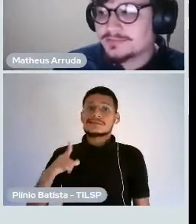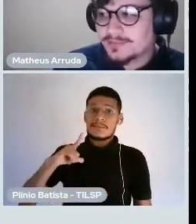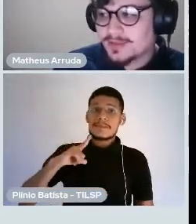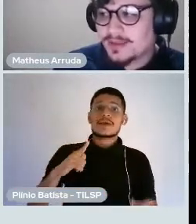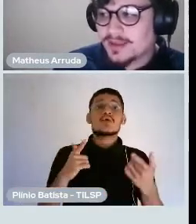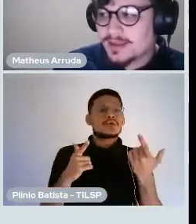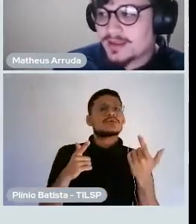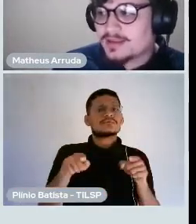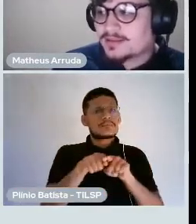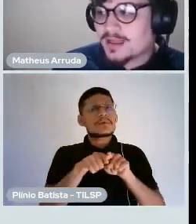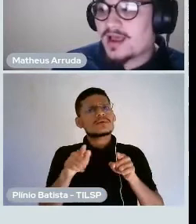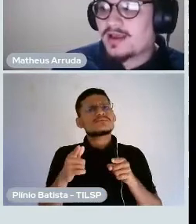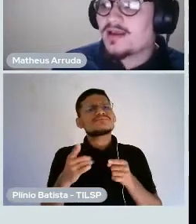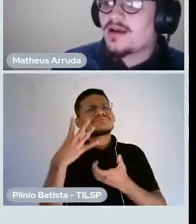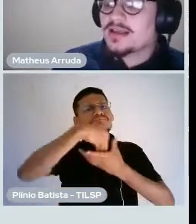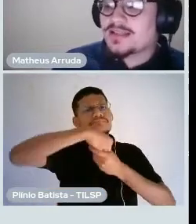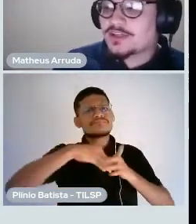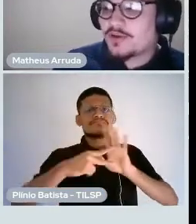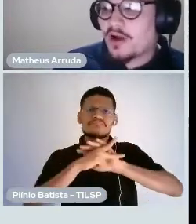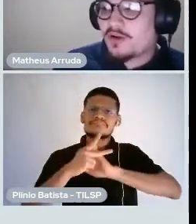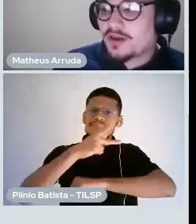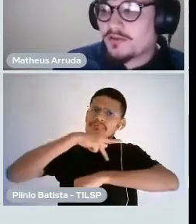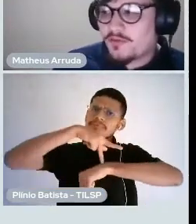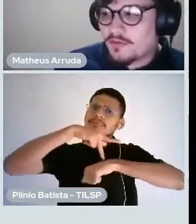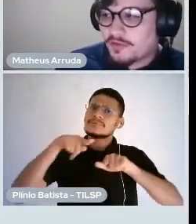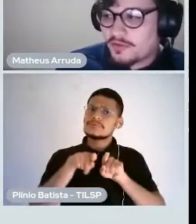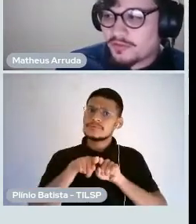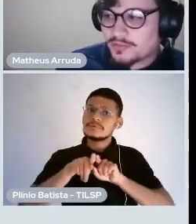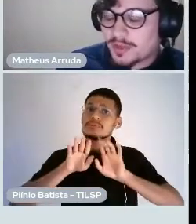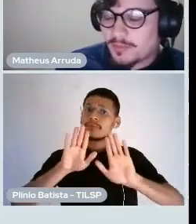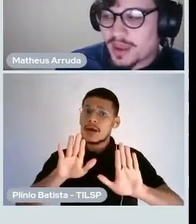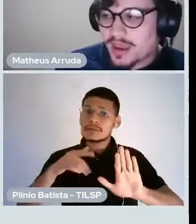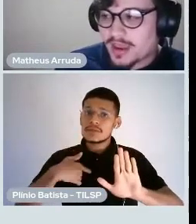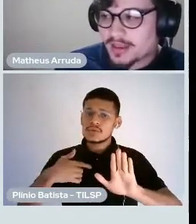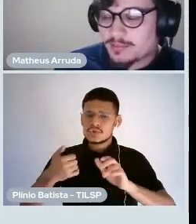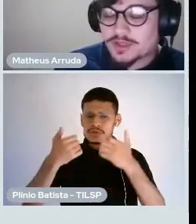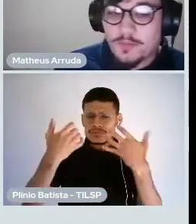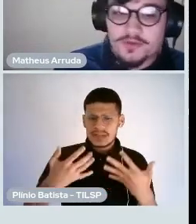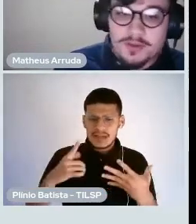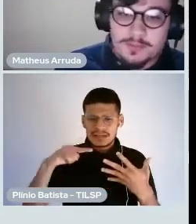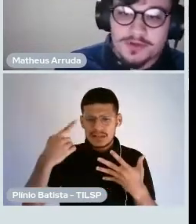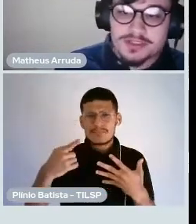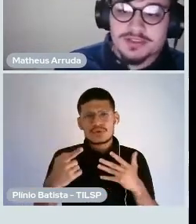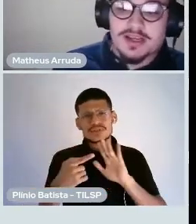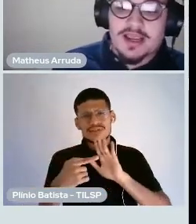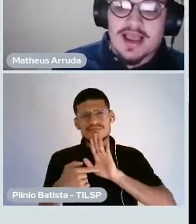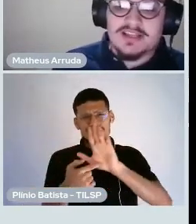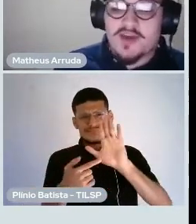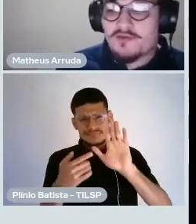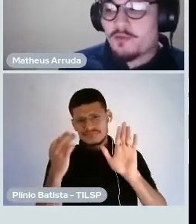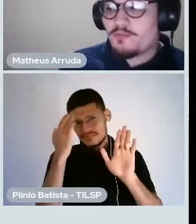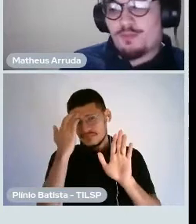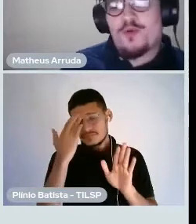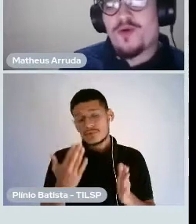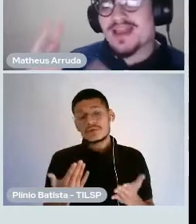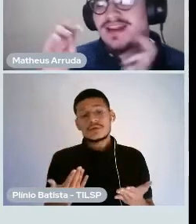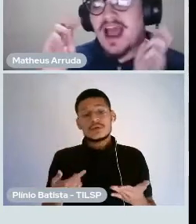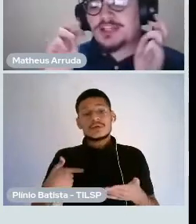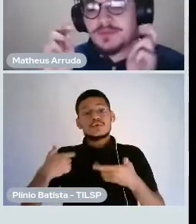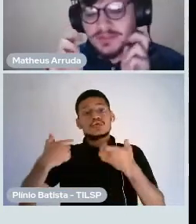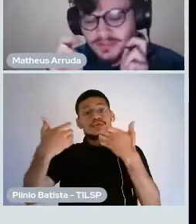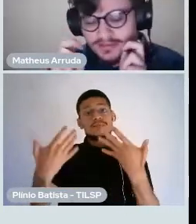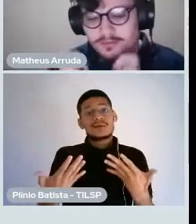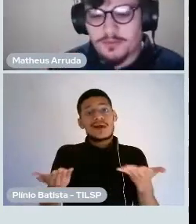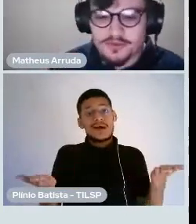emigração. Tá? Esse resto do cálculo aqui eu vou demonstrar um pouco depois. A gente vai ver um pouco,